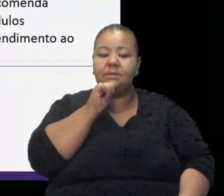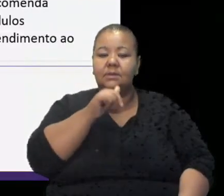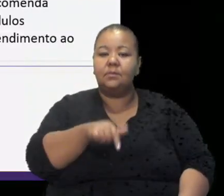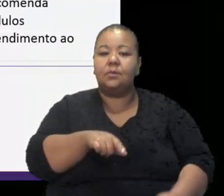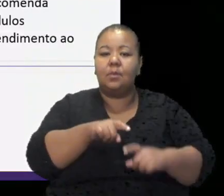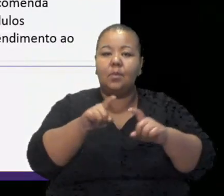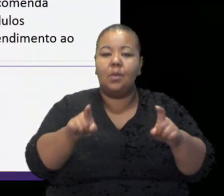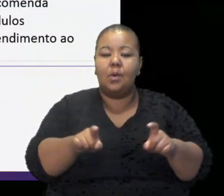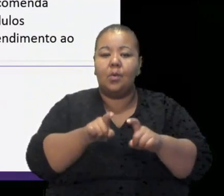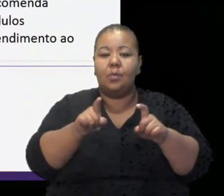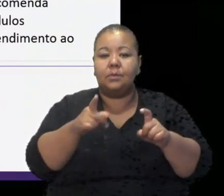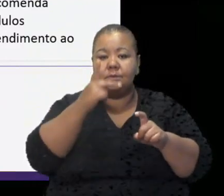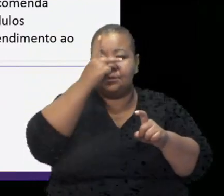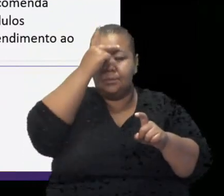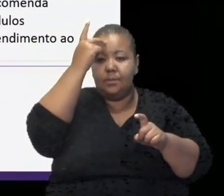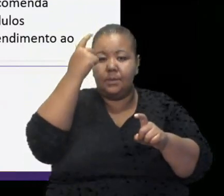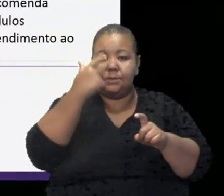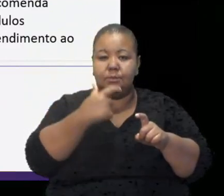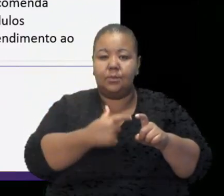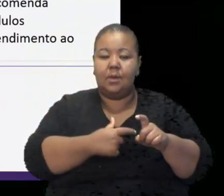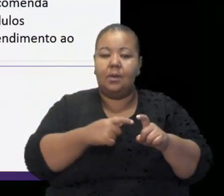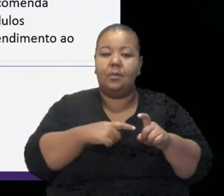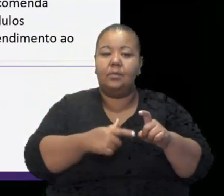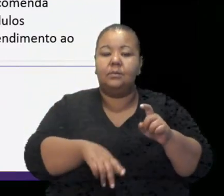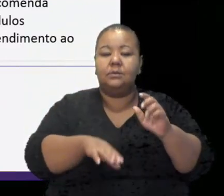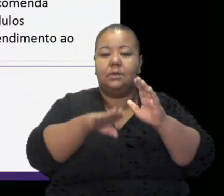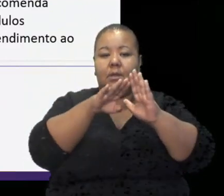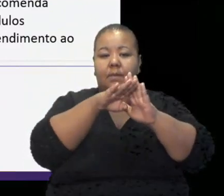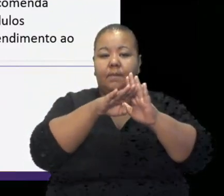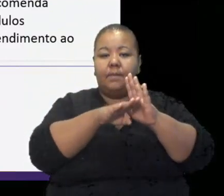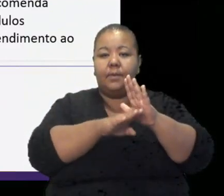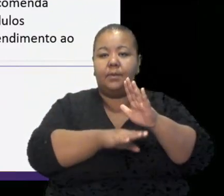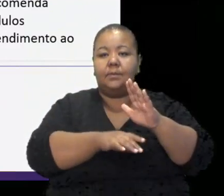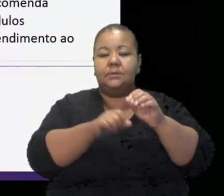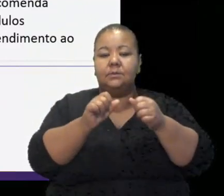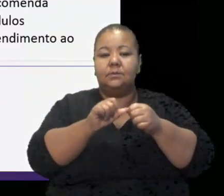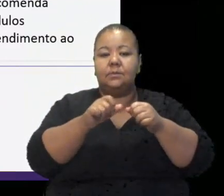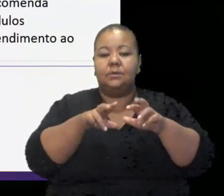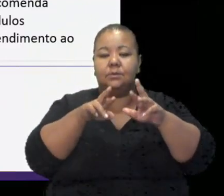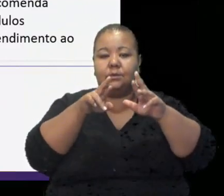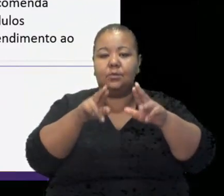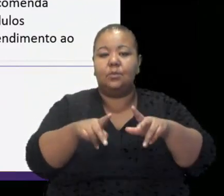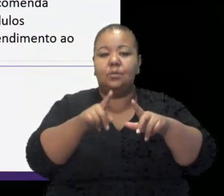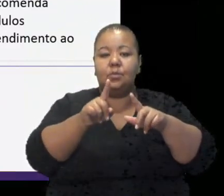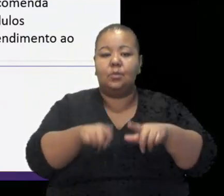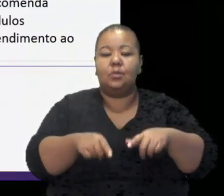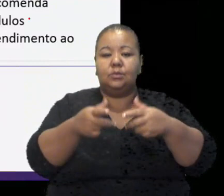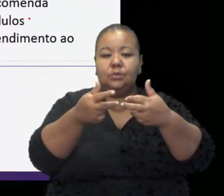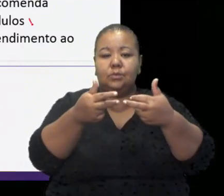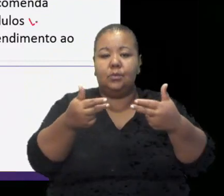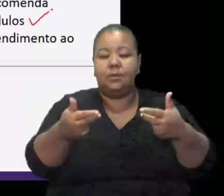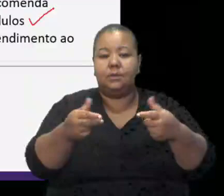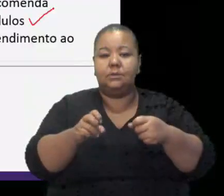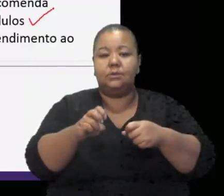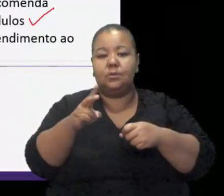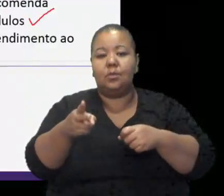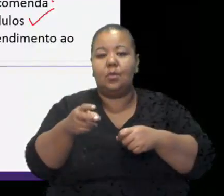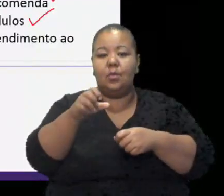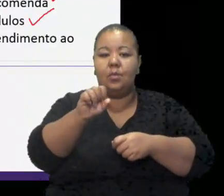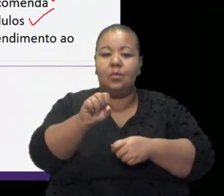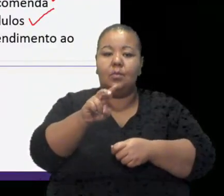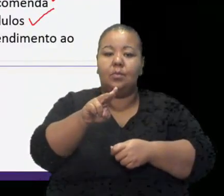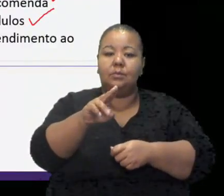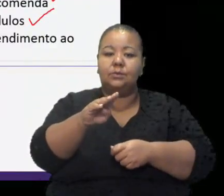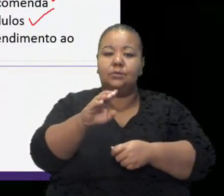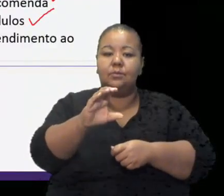computador pessoal, envolve a programação realizada de acordo com os componentes ou subconjuntos